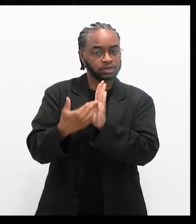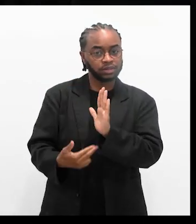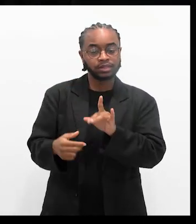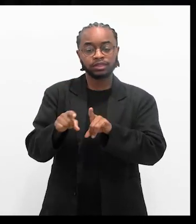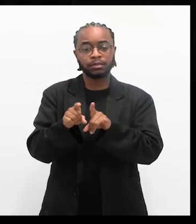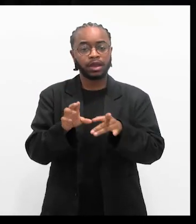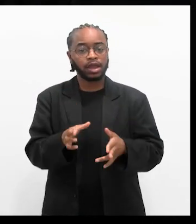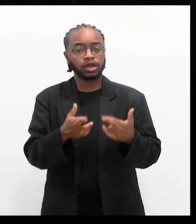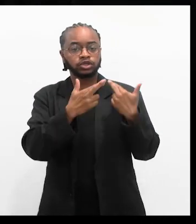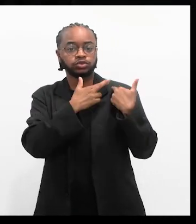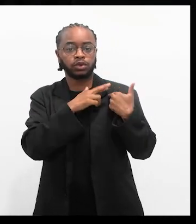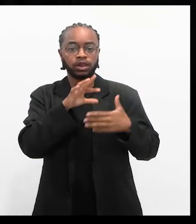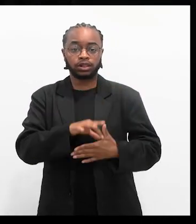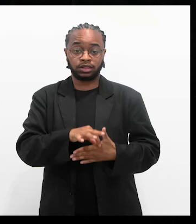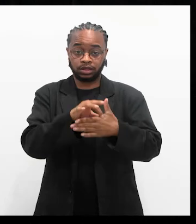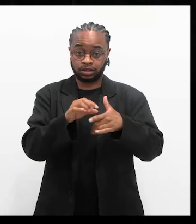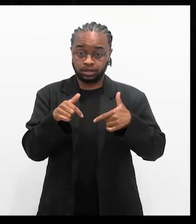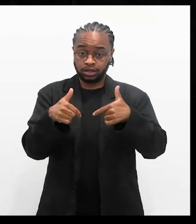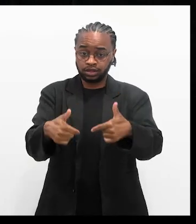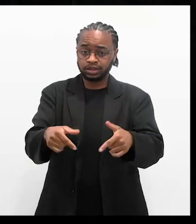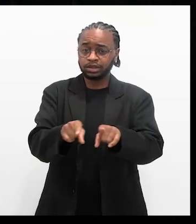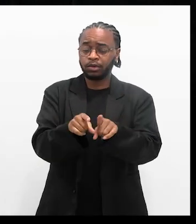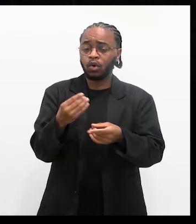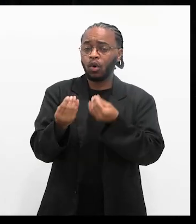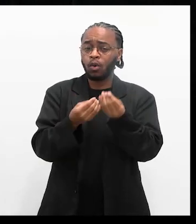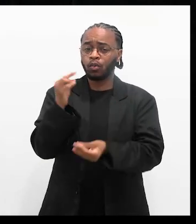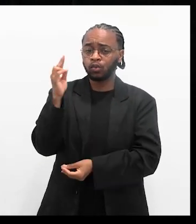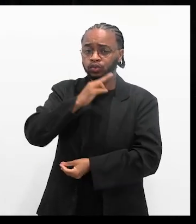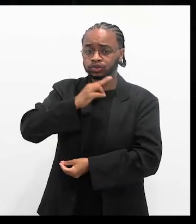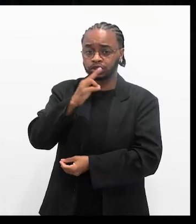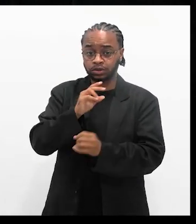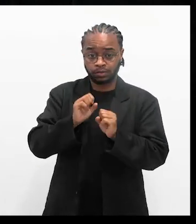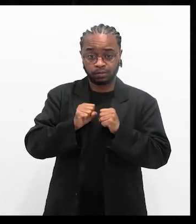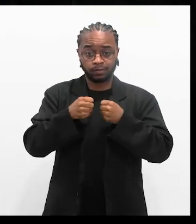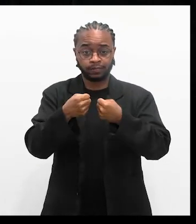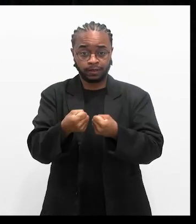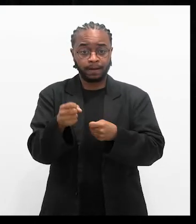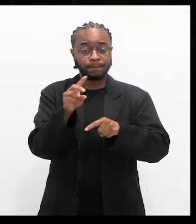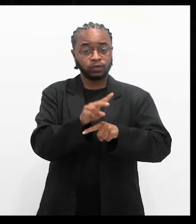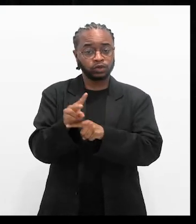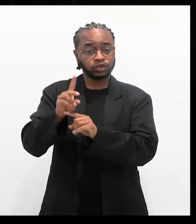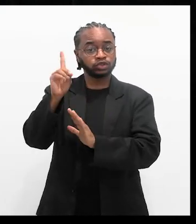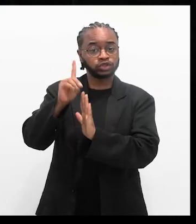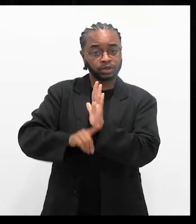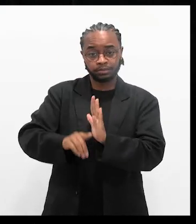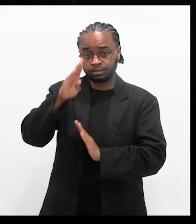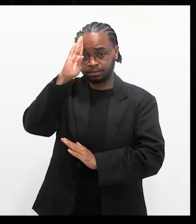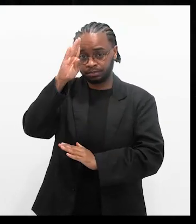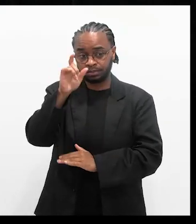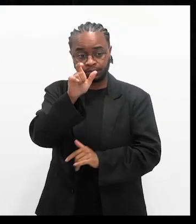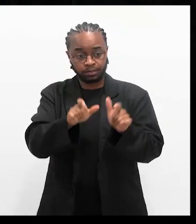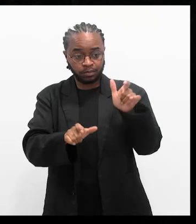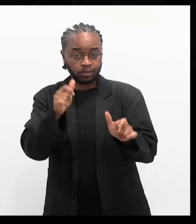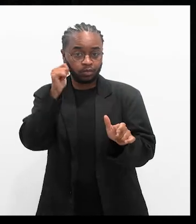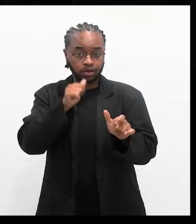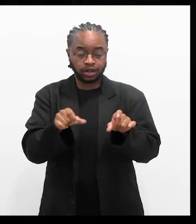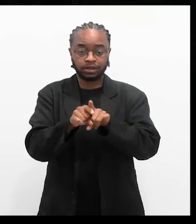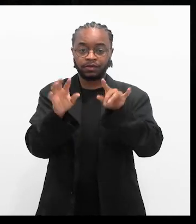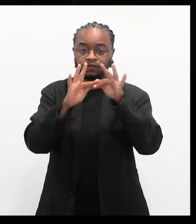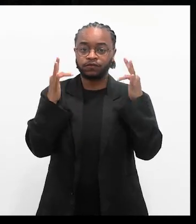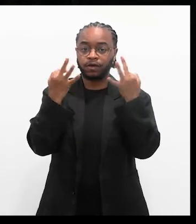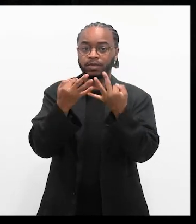a responsabilidade de uma liderança e a urgência de proteger direitos, especialmente os das mulheres e das